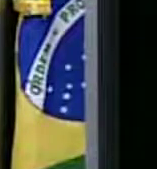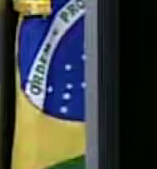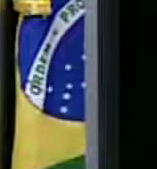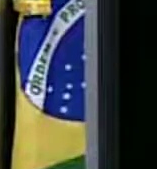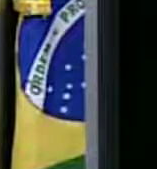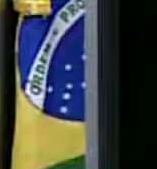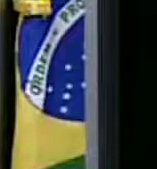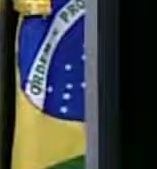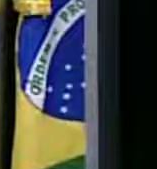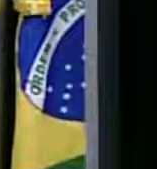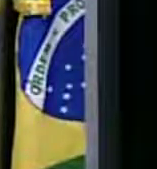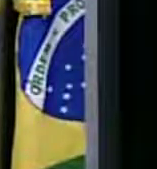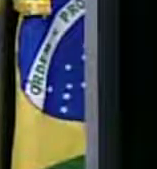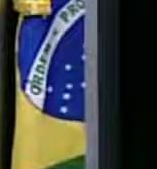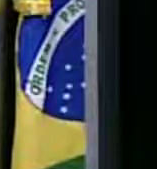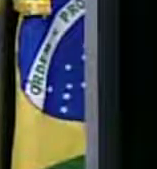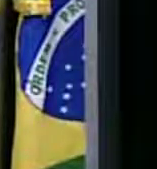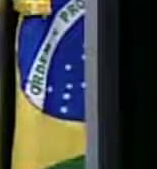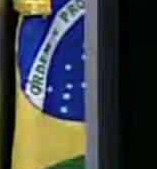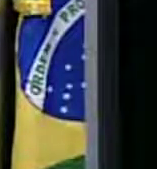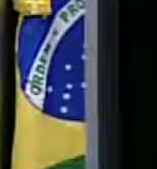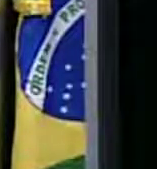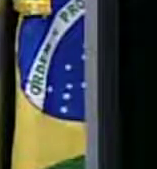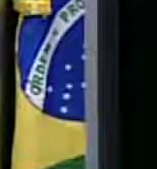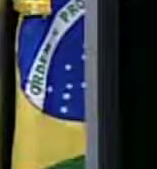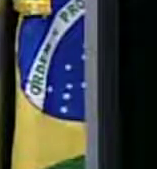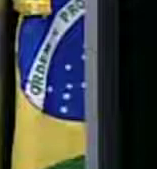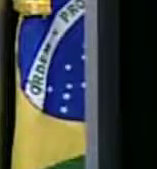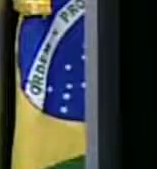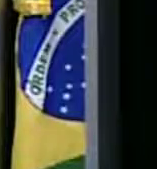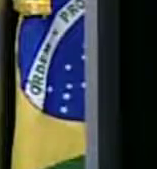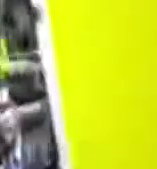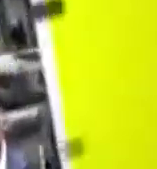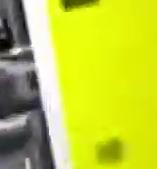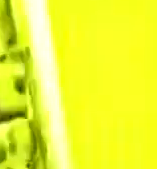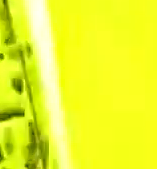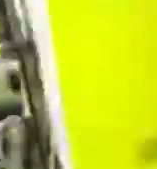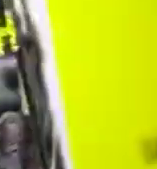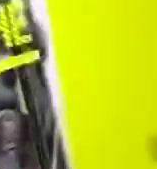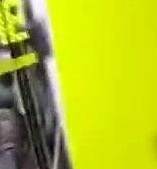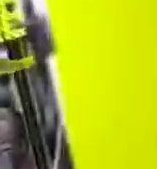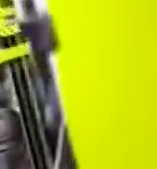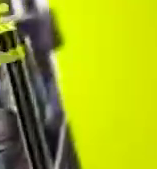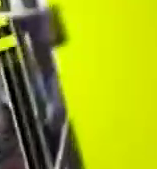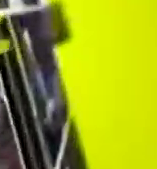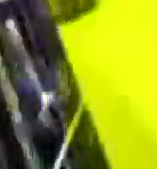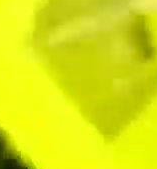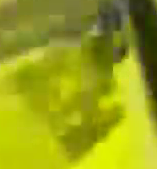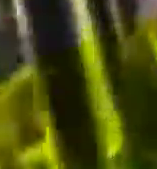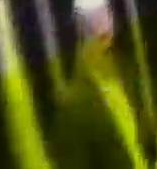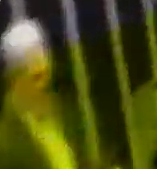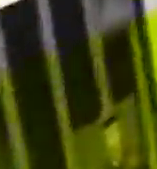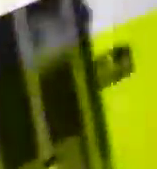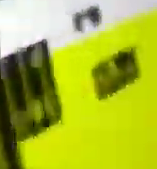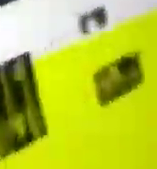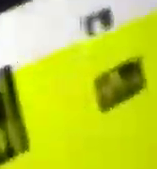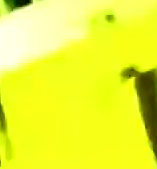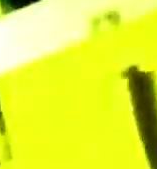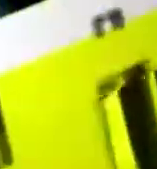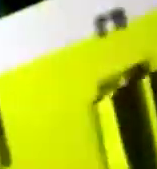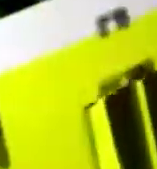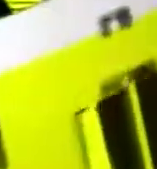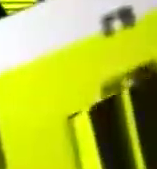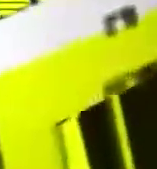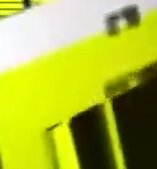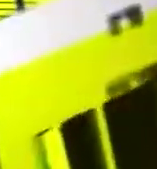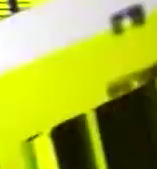contra o que nós presenciamos esse final de semana. Muito obrigado, senhor presidente. Que não que sejam menos importantes.